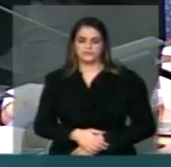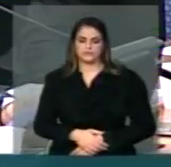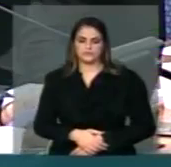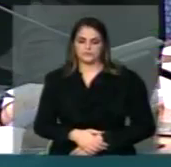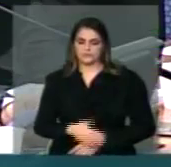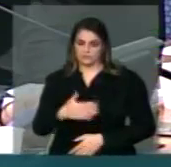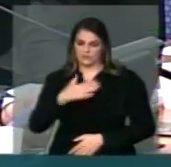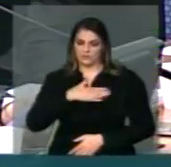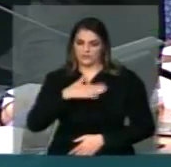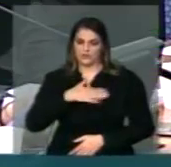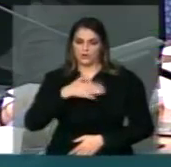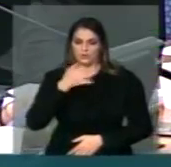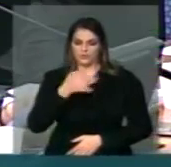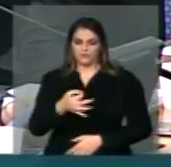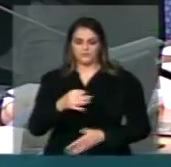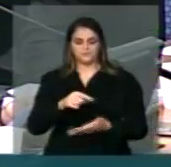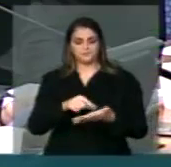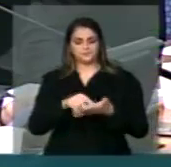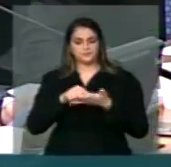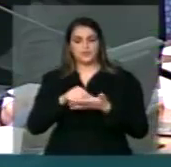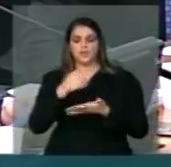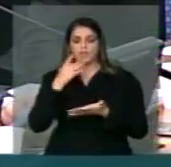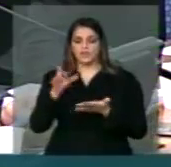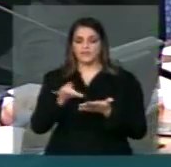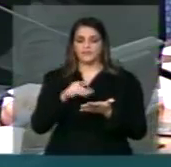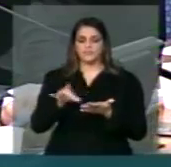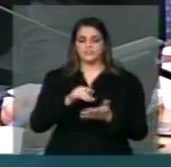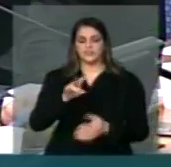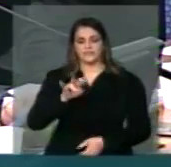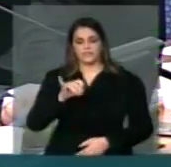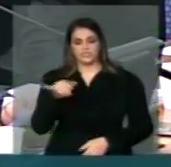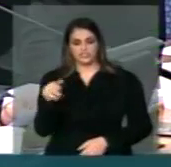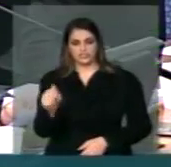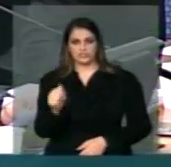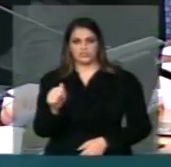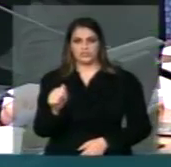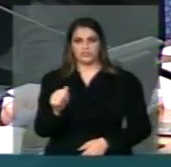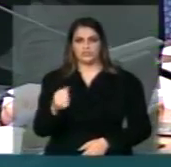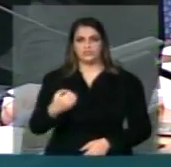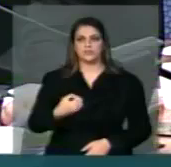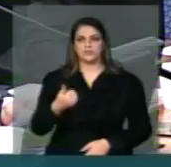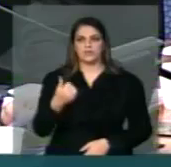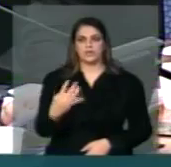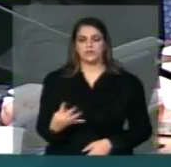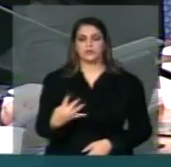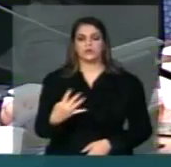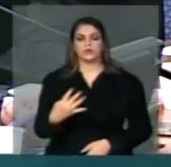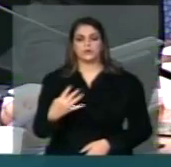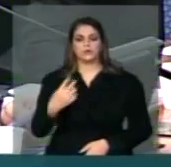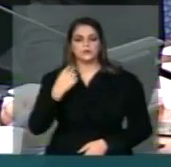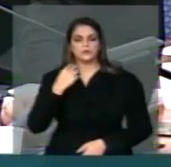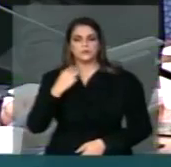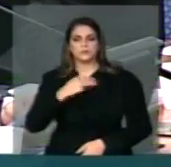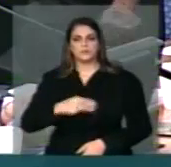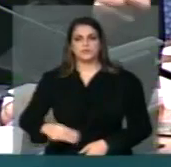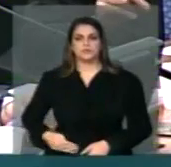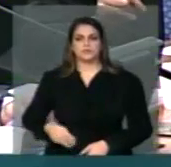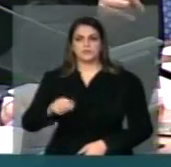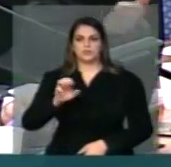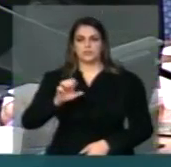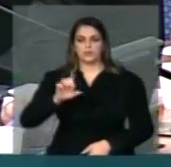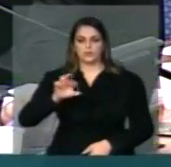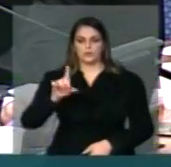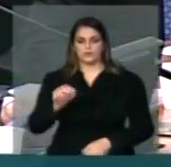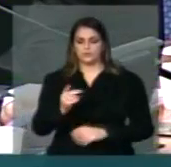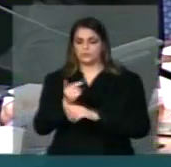aqui. Segundo a revista Veja, edição de 14 e 25 de fevereiro, o ministro da Justiça, Eduardo Cardoso, procurou os advogados